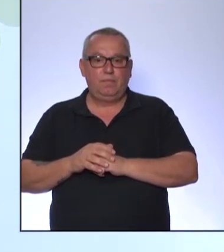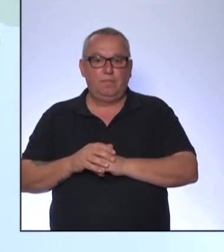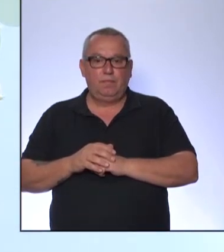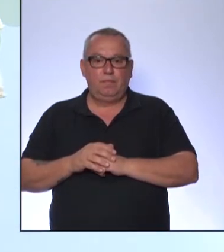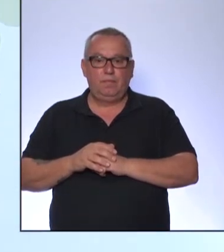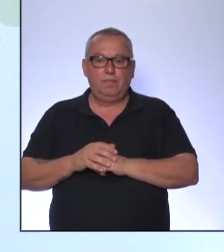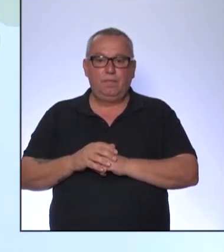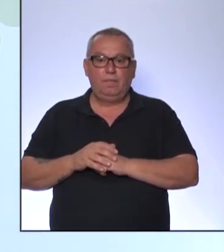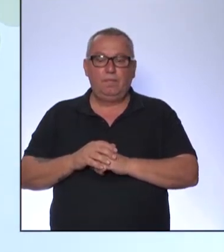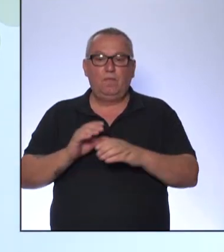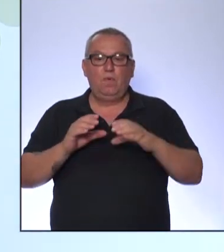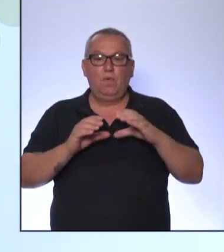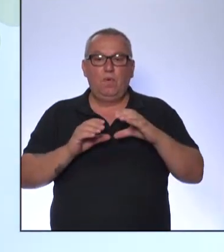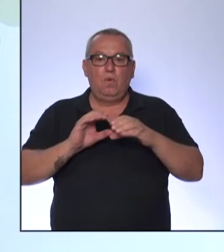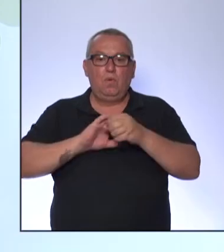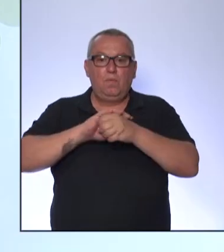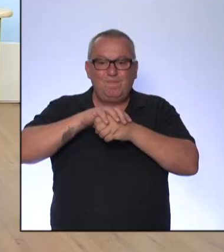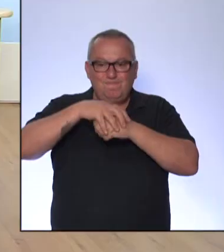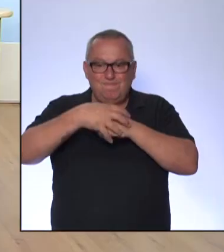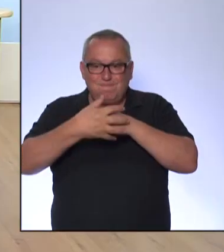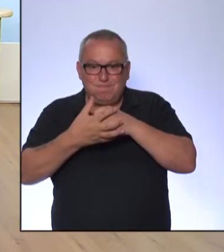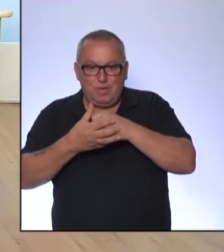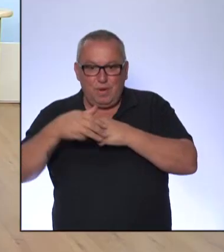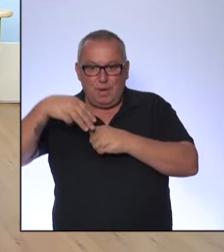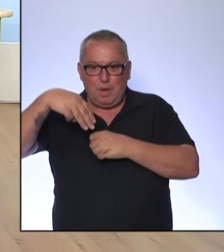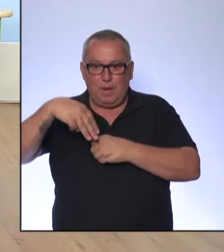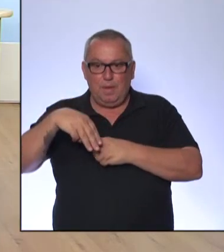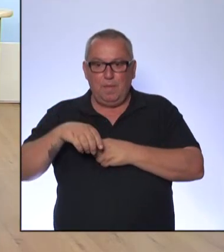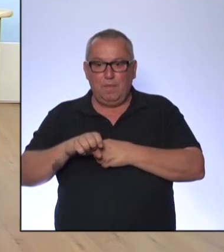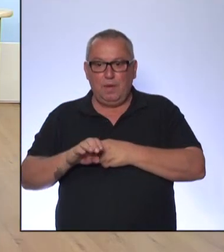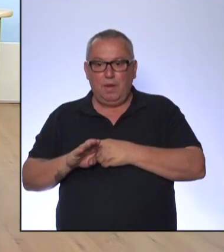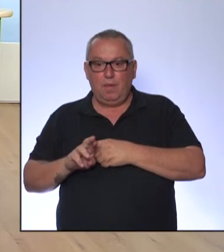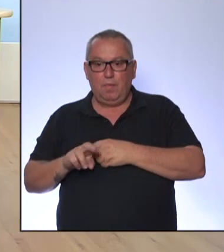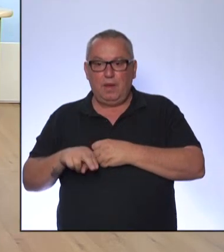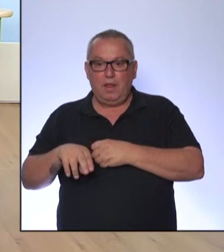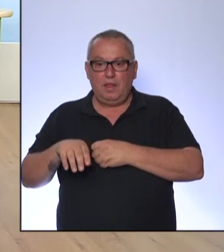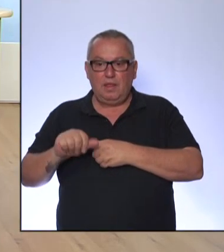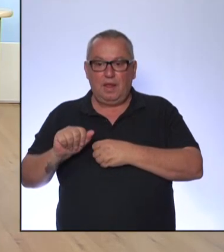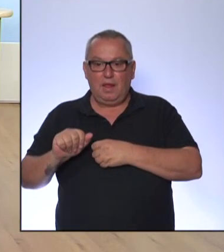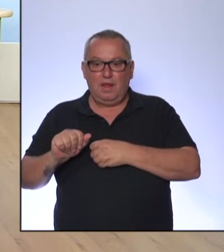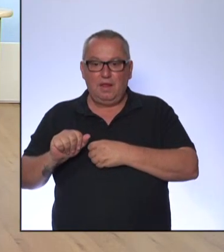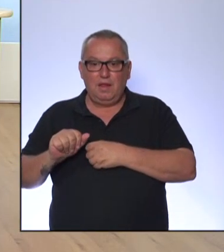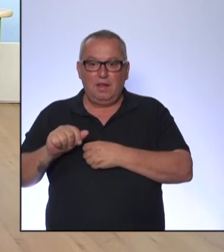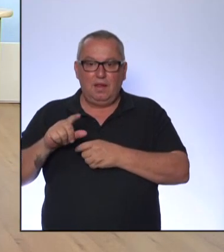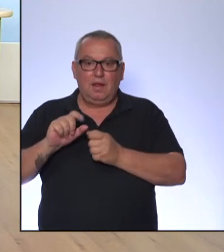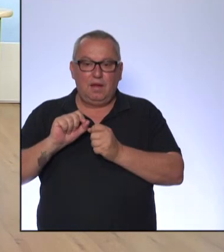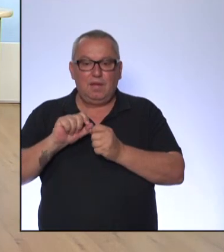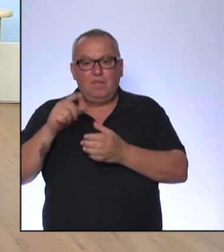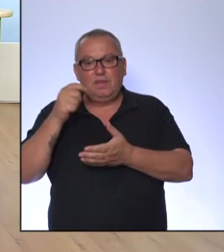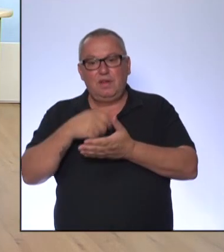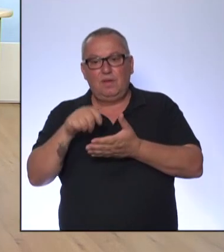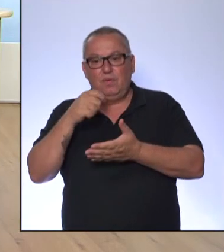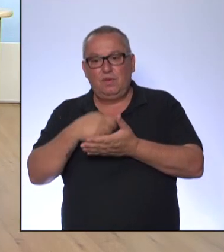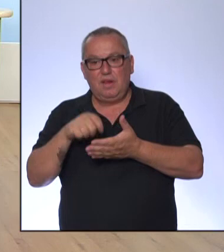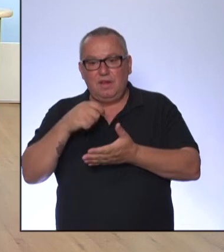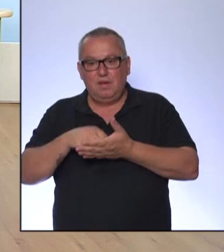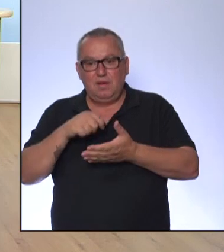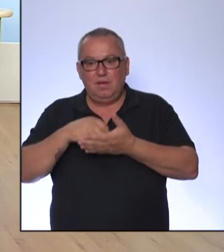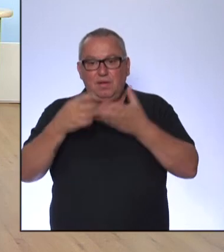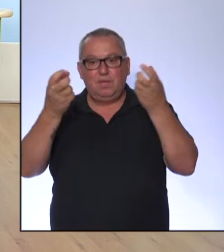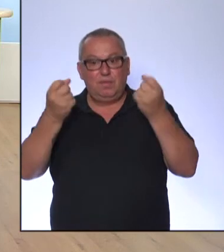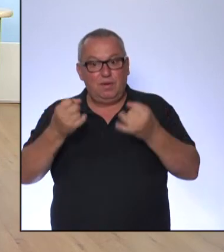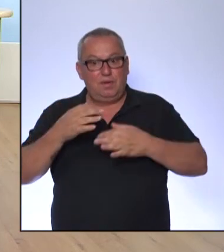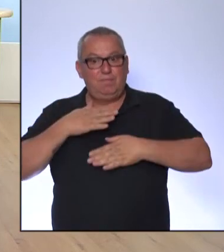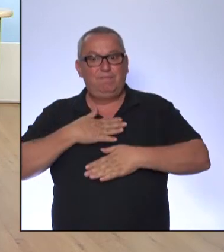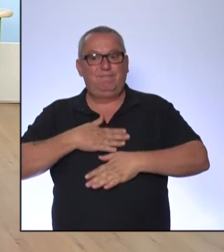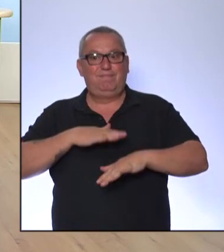Membrana plasmática. Os estudantes estão falando aqui que eles estão fazendo algumas anotações. Então, legal. Pediram para você ir explicando bem